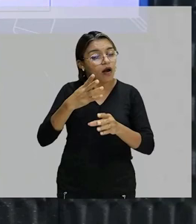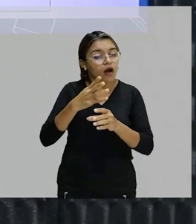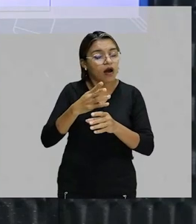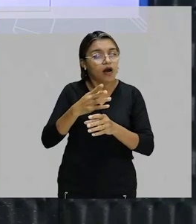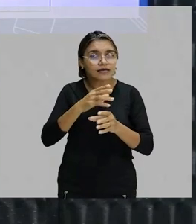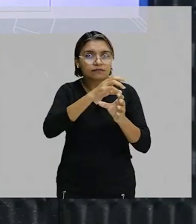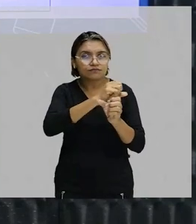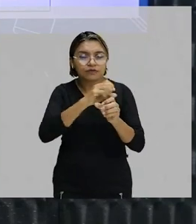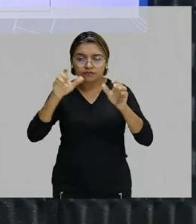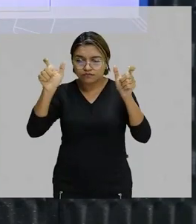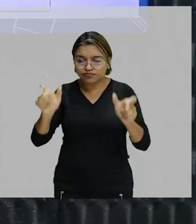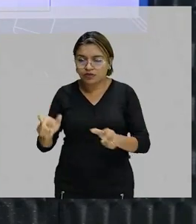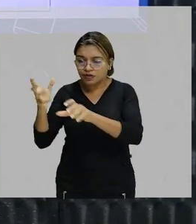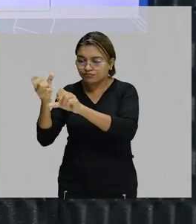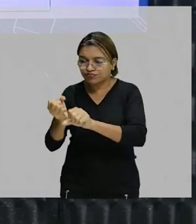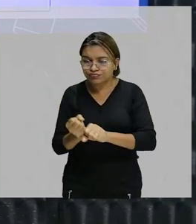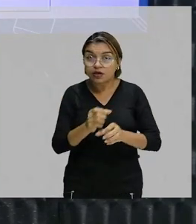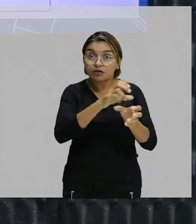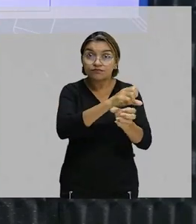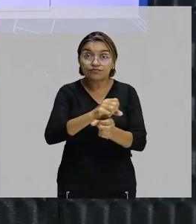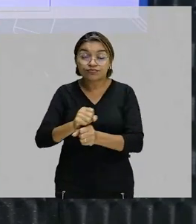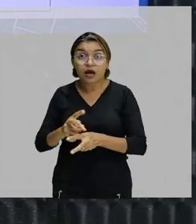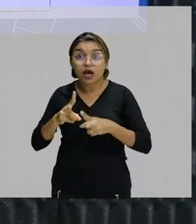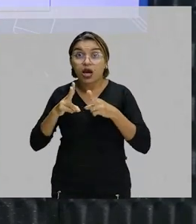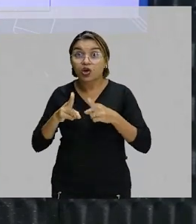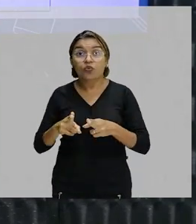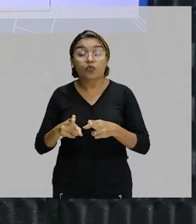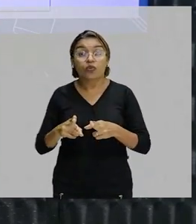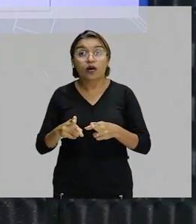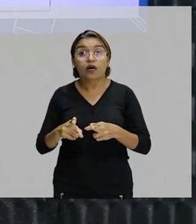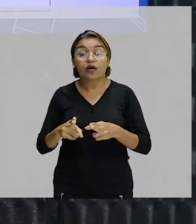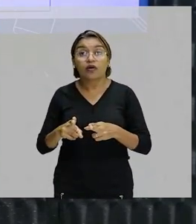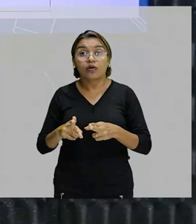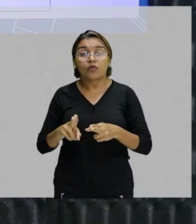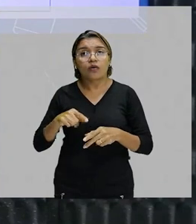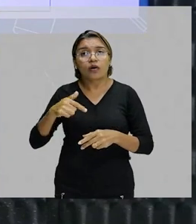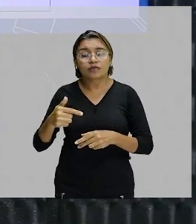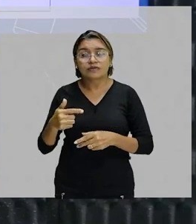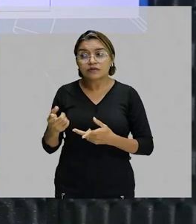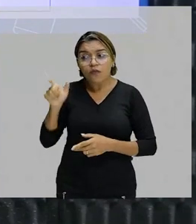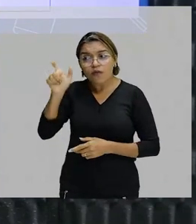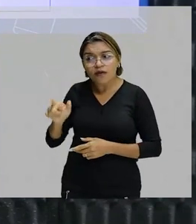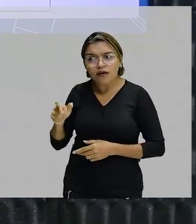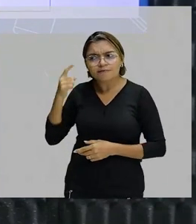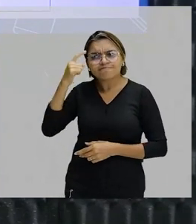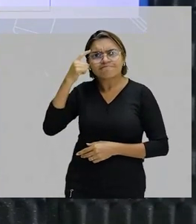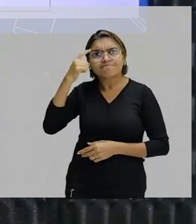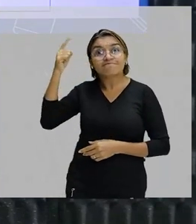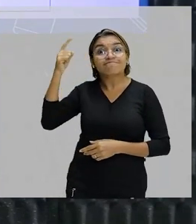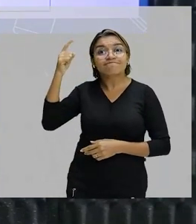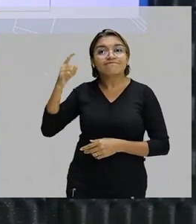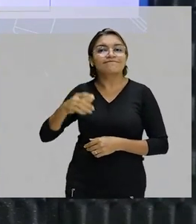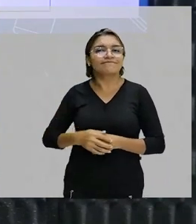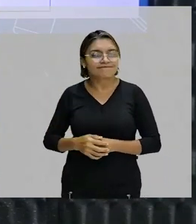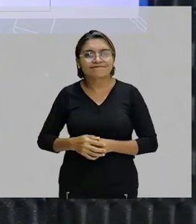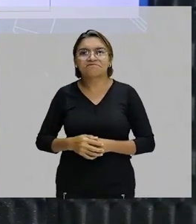extremos é igual à soma dos termos é que distante aos extremos e foi essa sacada né O Grande Lance o pensamento